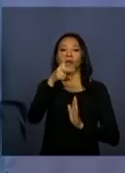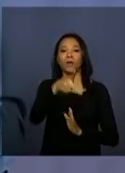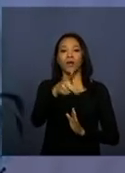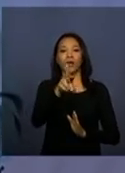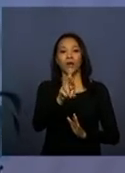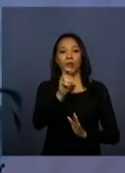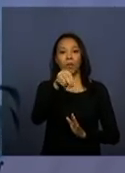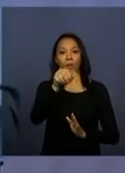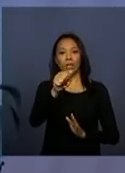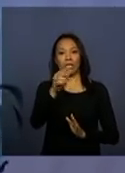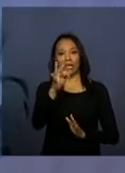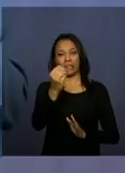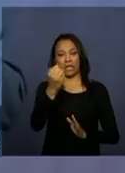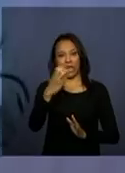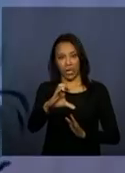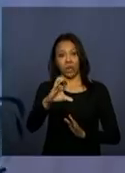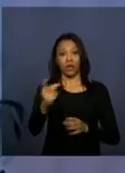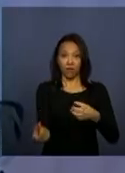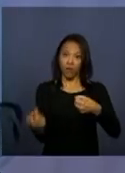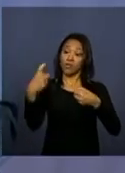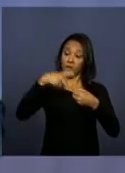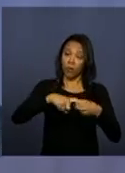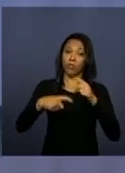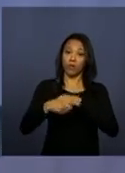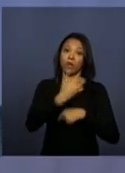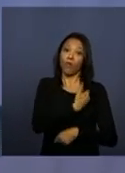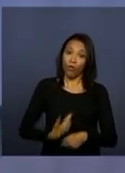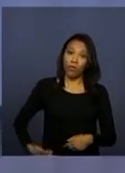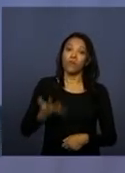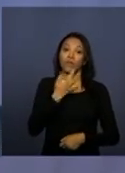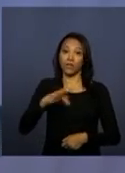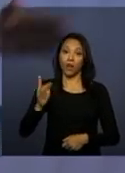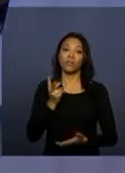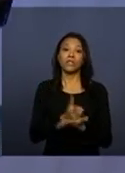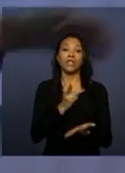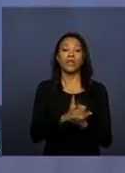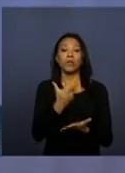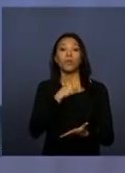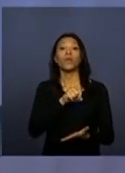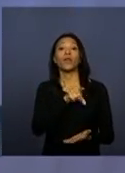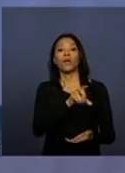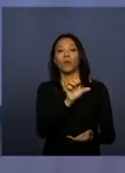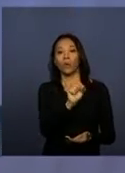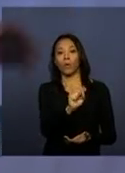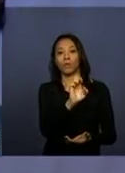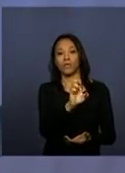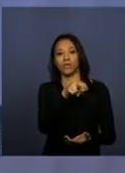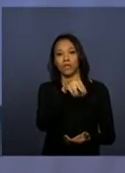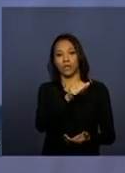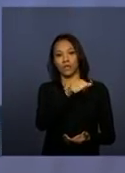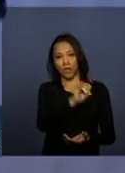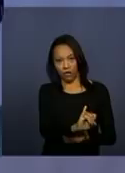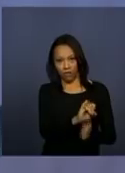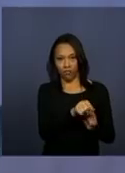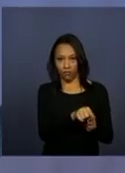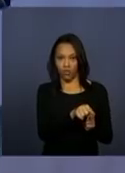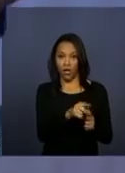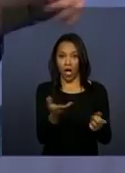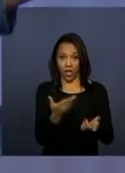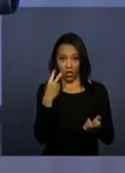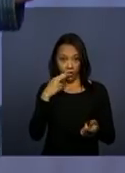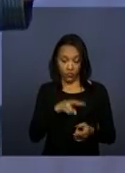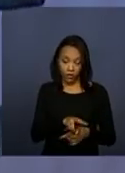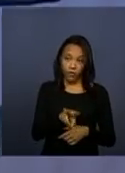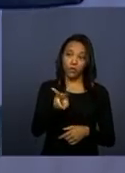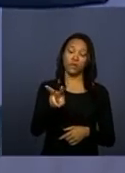baseado nessa cooperação que o governo federal tem com o Senai. Aqui nós vimos, né, nesse